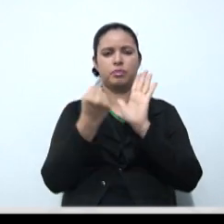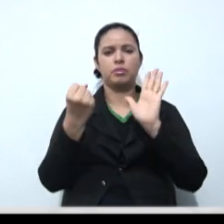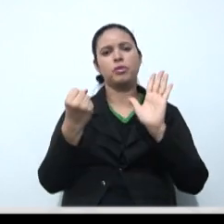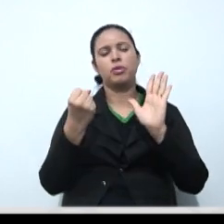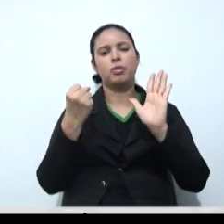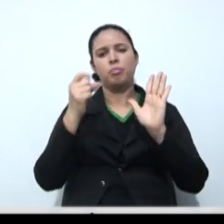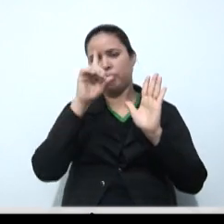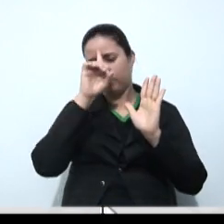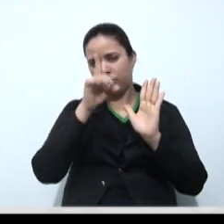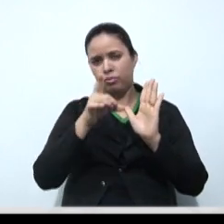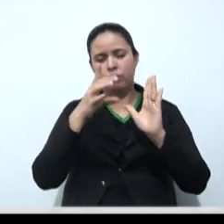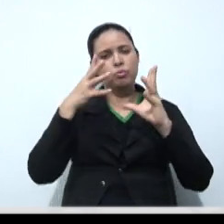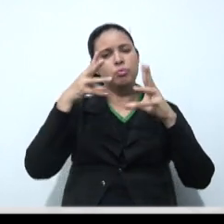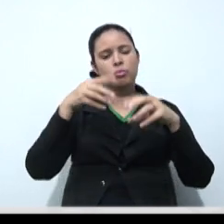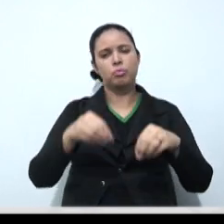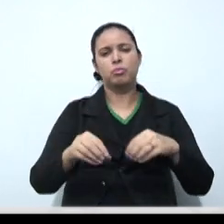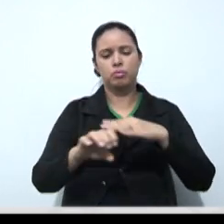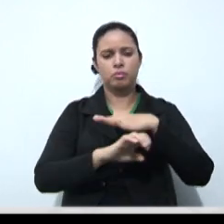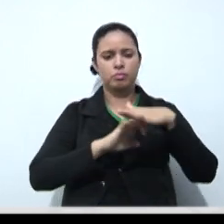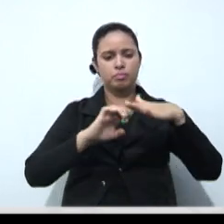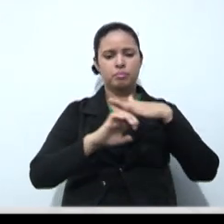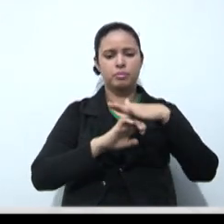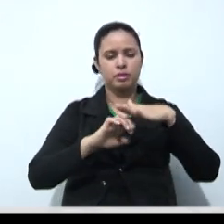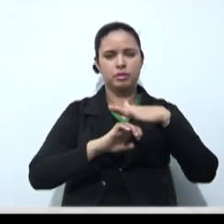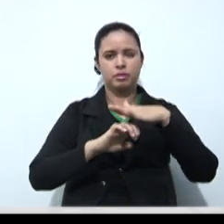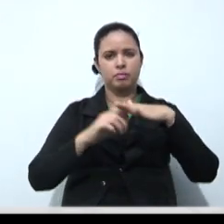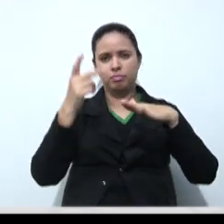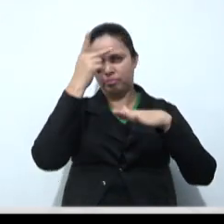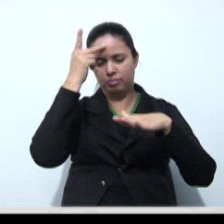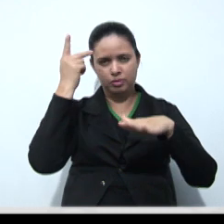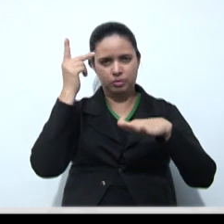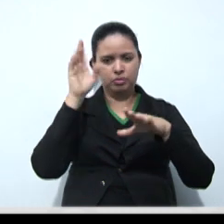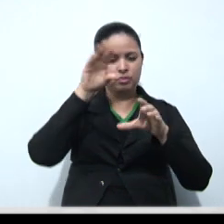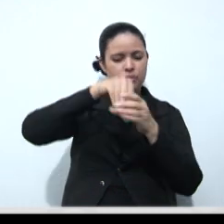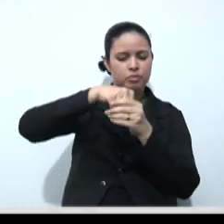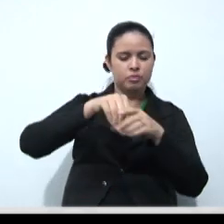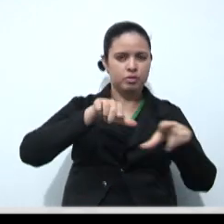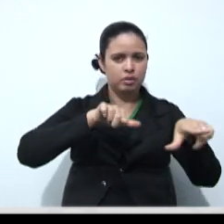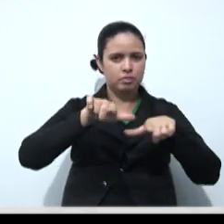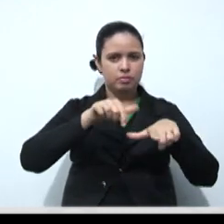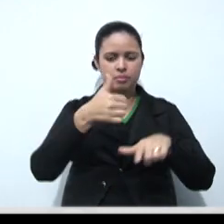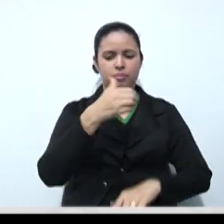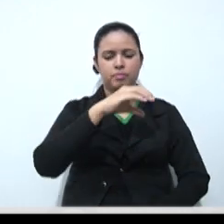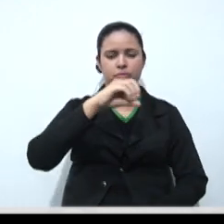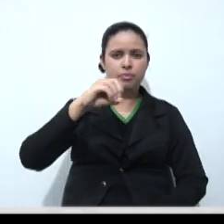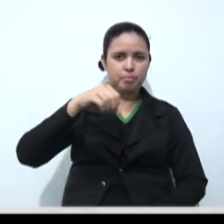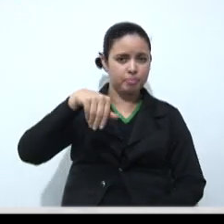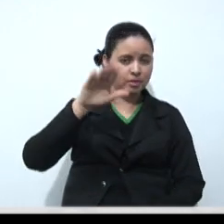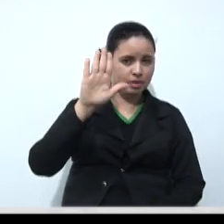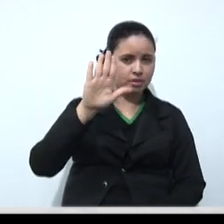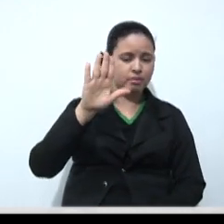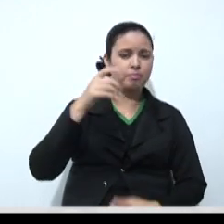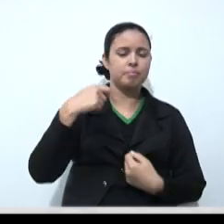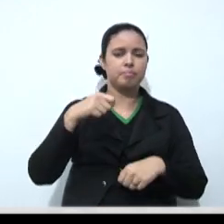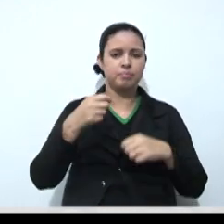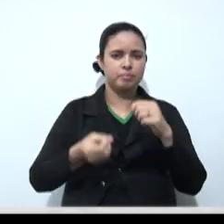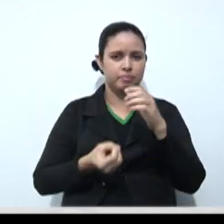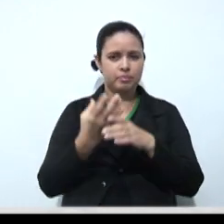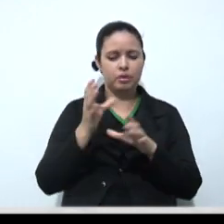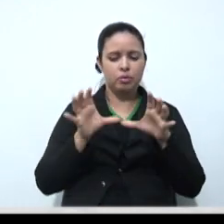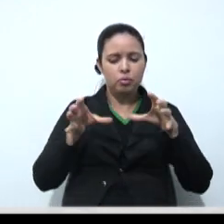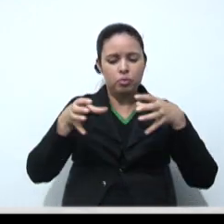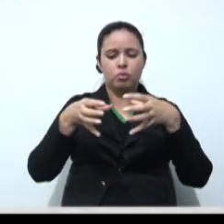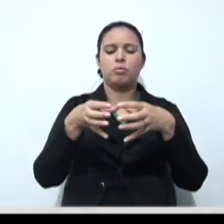as empresas com mais de 100 funcionários deveriam criar uma comissão responsável por organizar